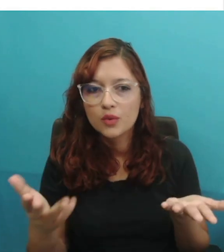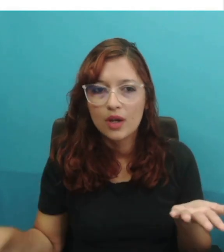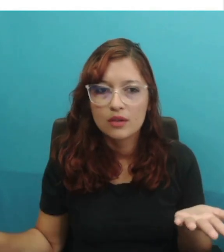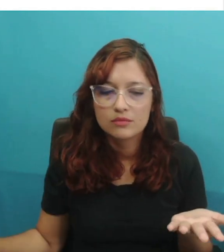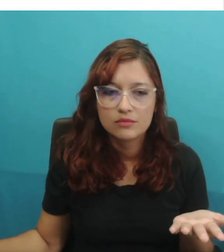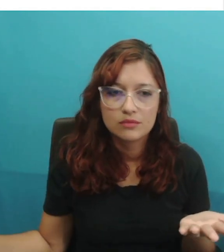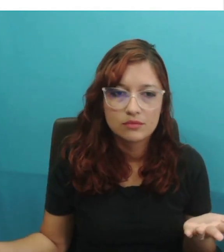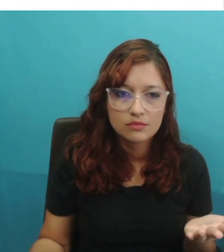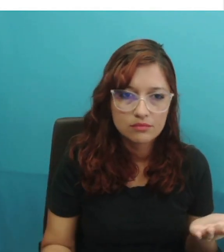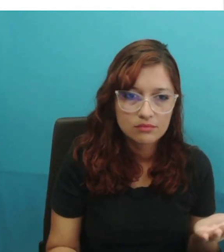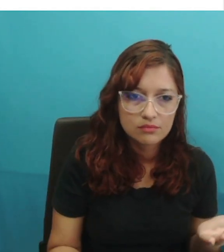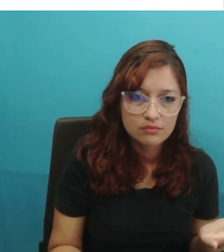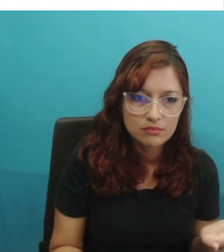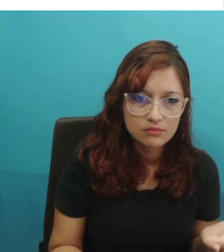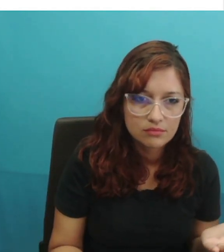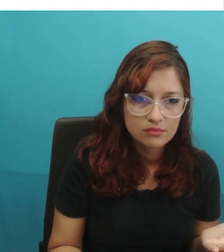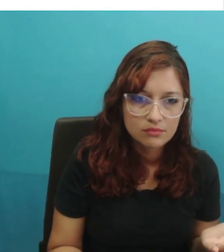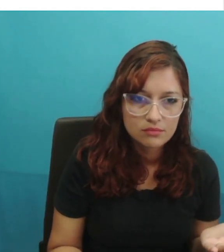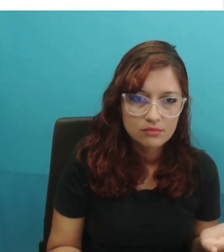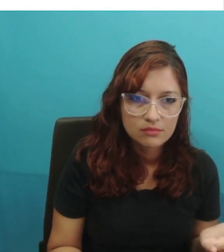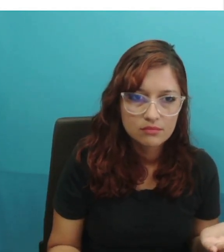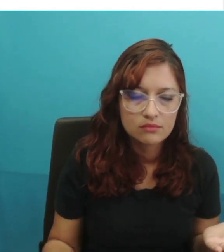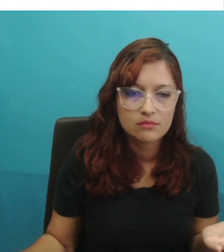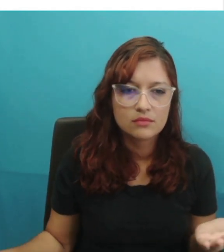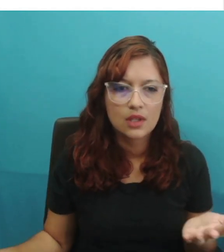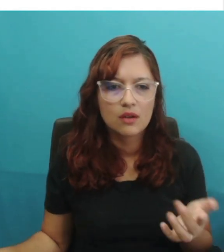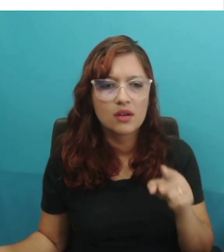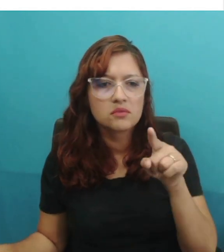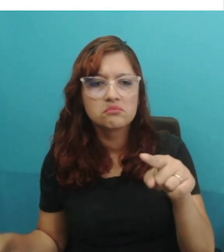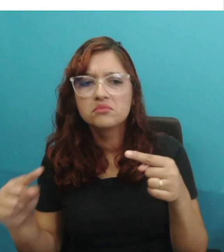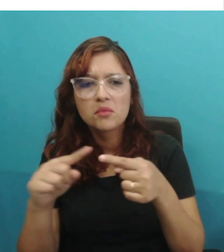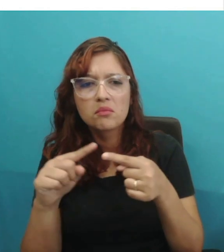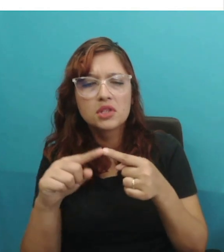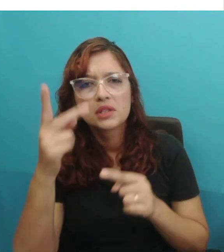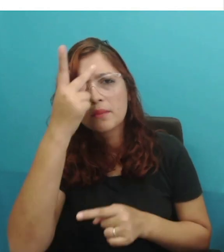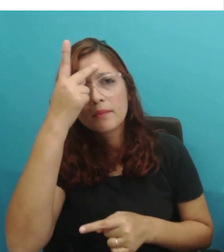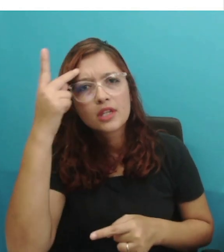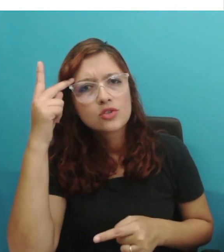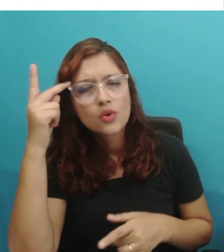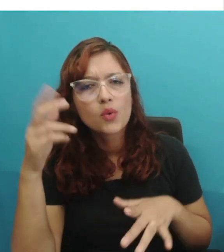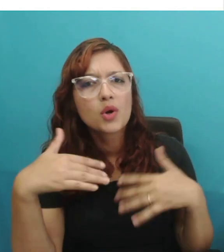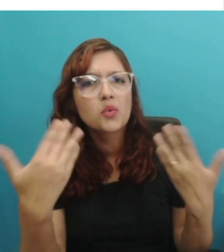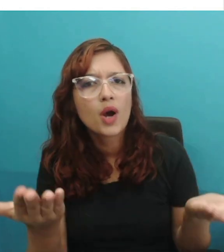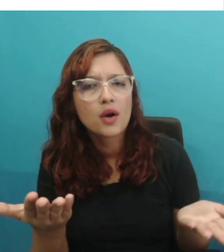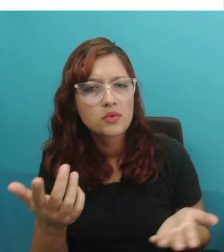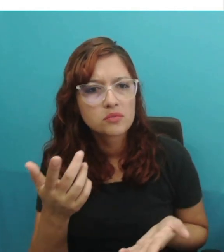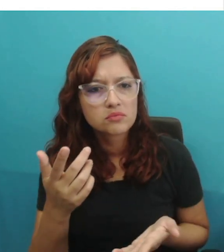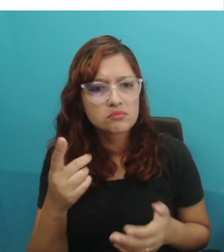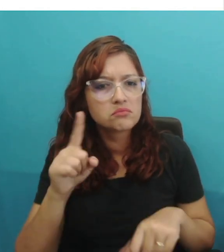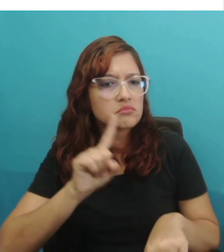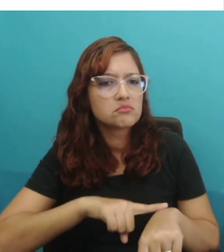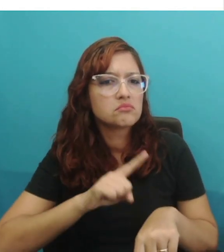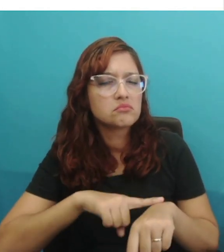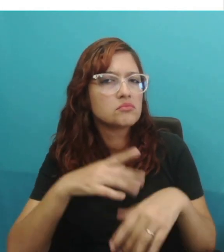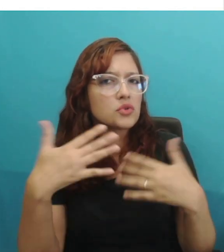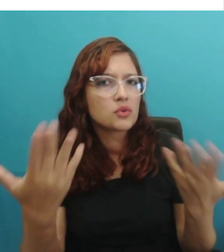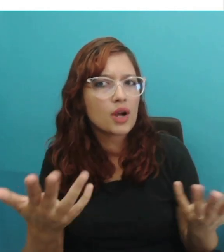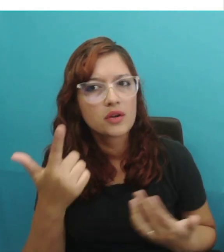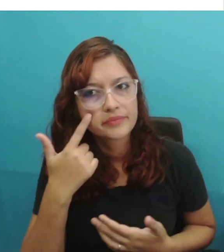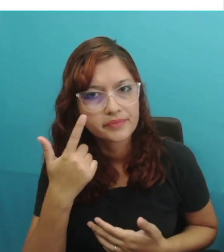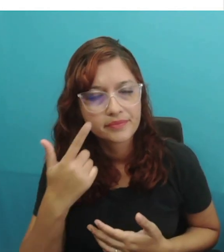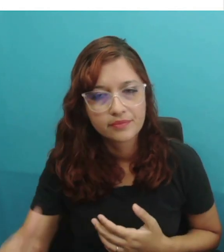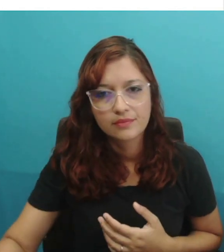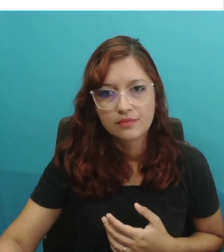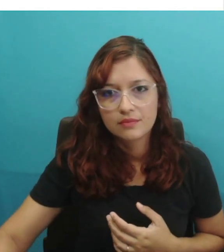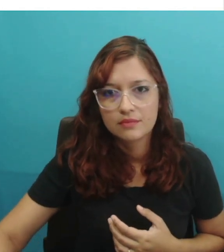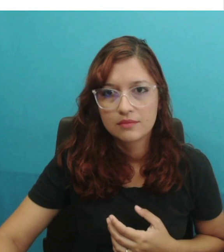vamos ver a conjugação de qual? Desse primeiro aqui, farei. E ele está se referindo a